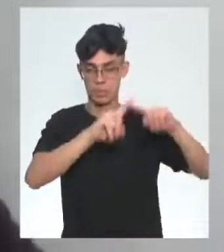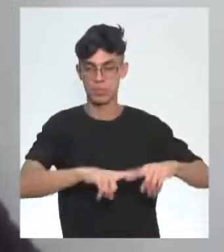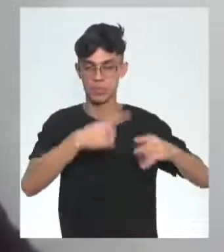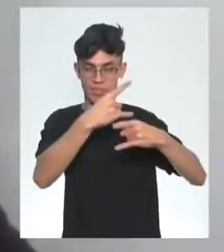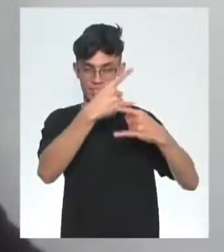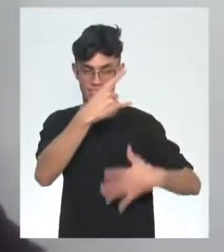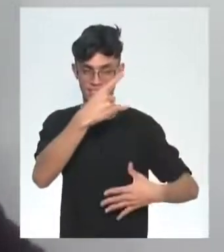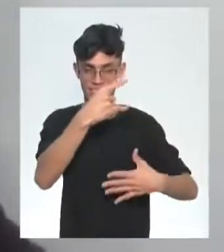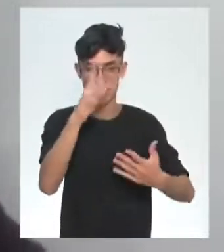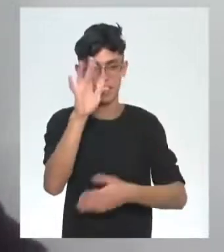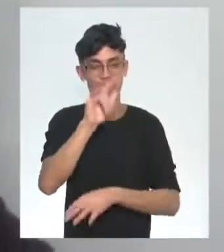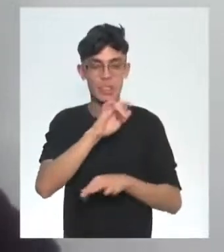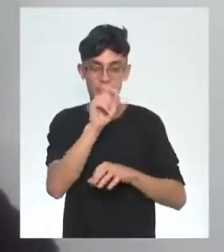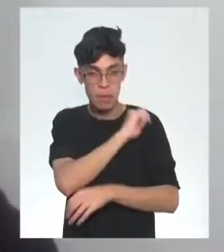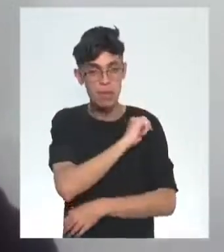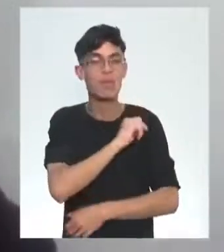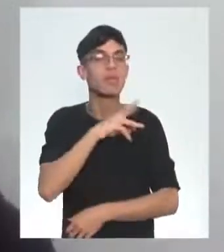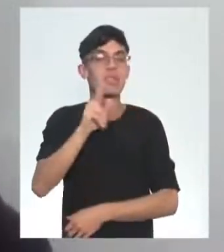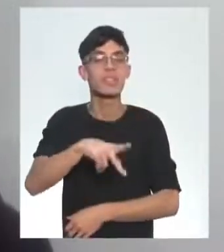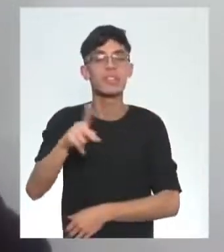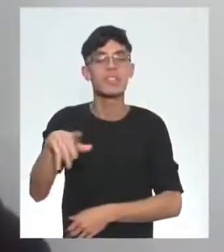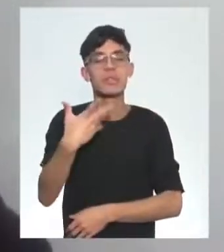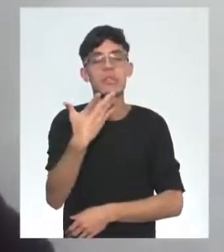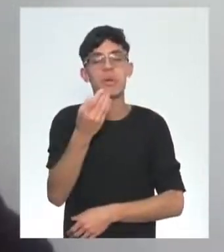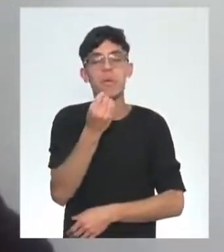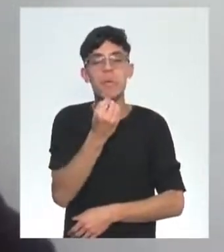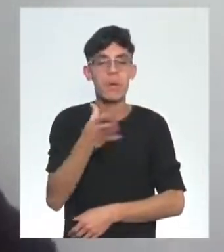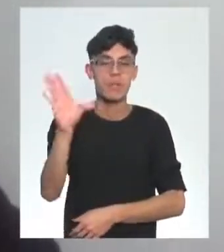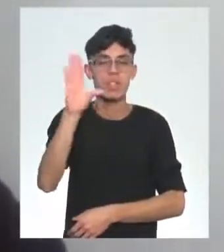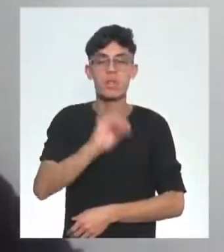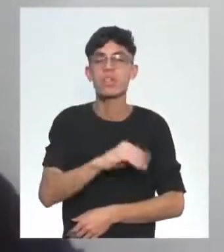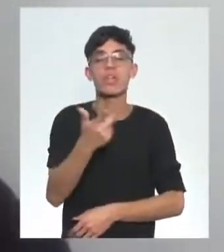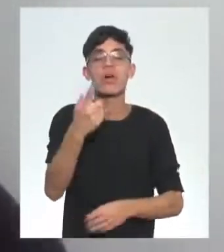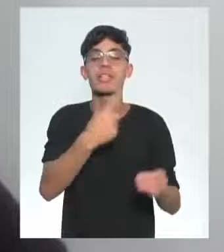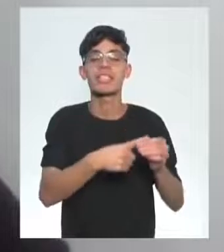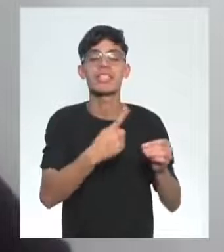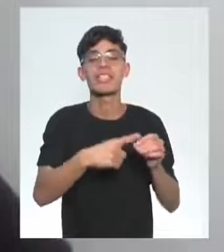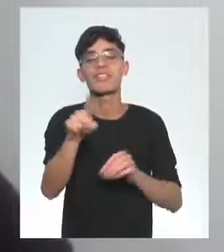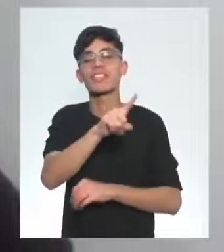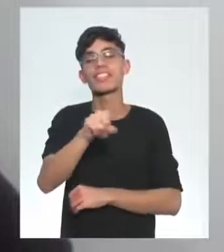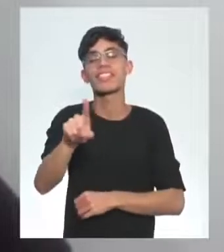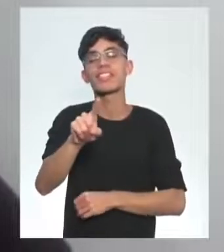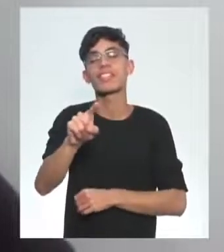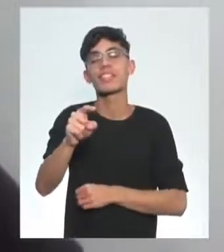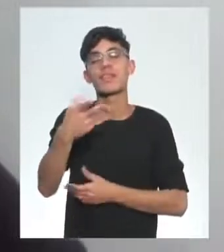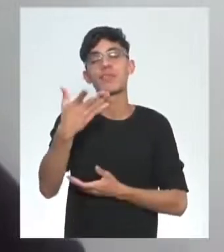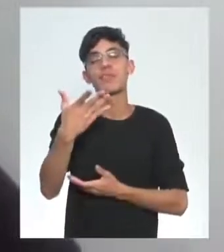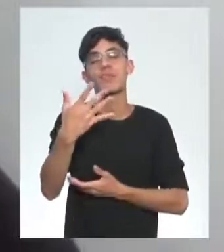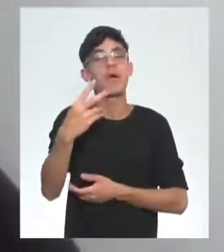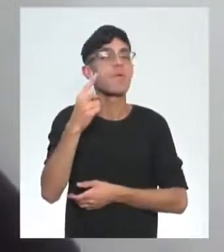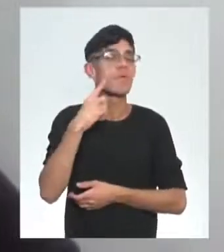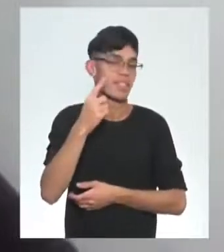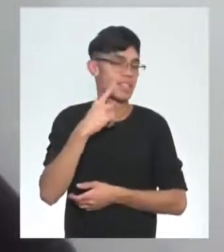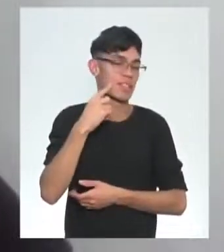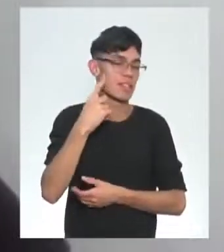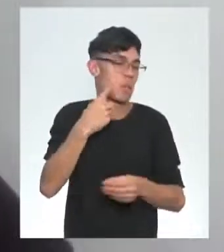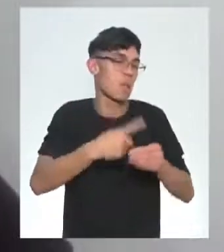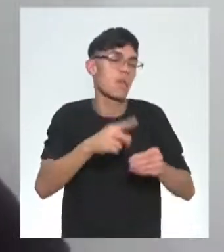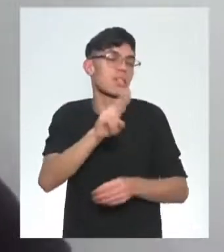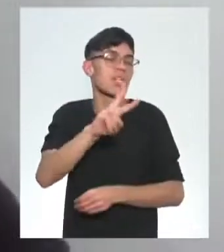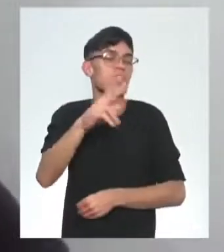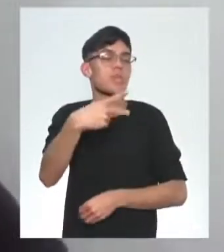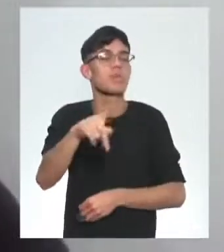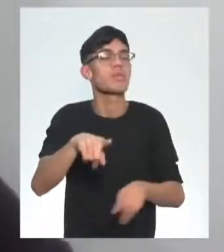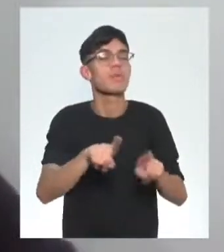chat, professores, estudantes. Em vez de dar boa noite, coloca a cidade de onde vocês estão falando conosco, o nome da cidade. E uma coisa legal